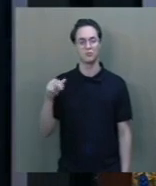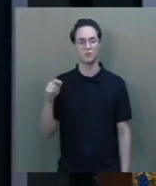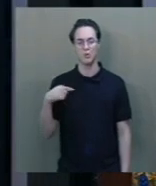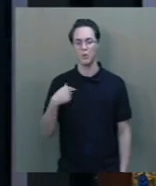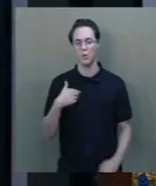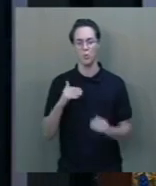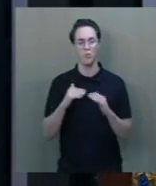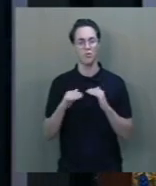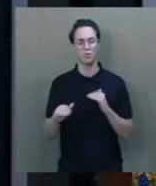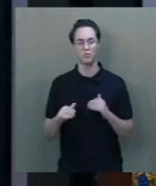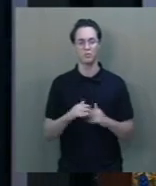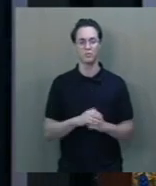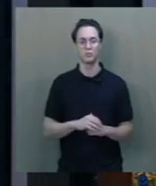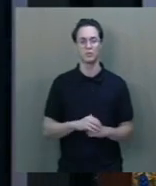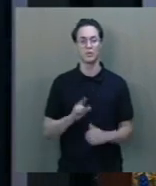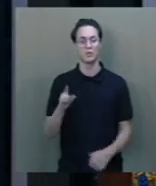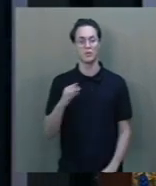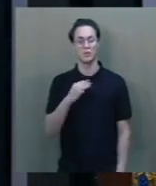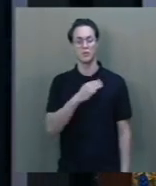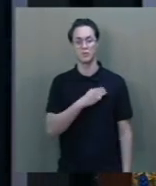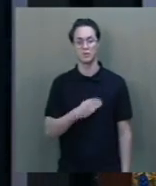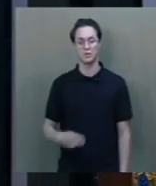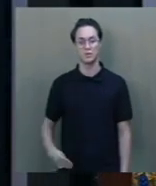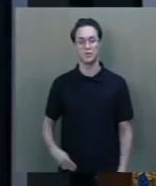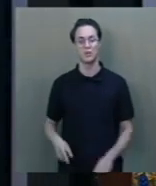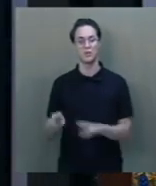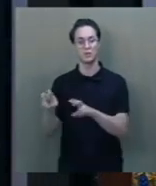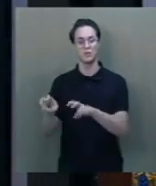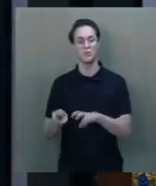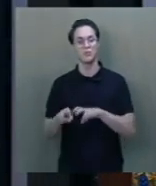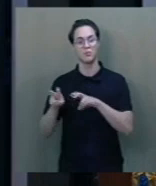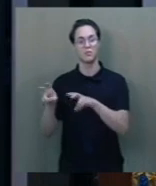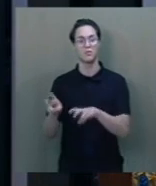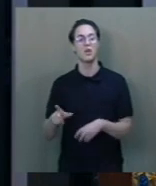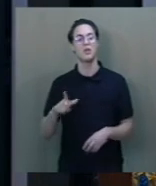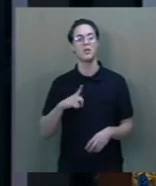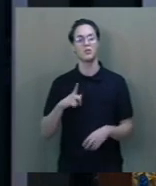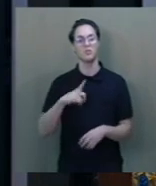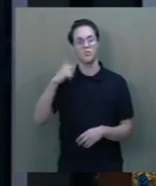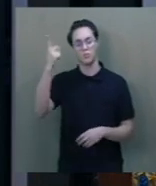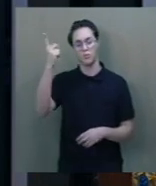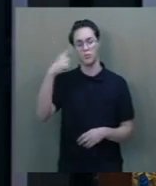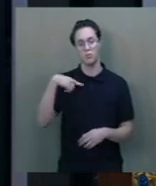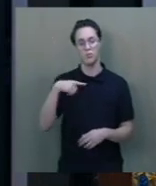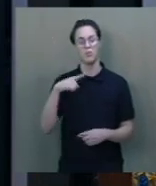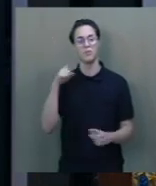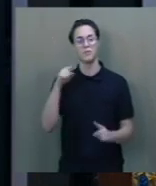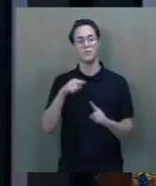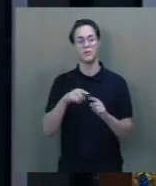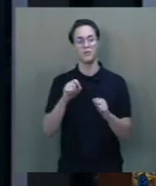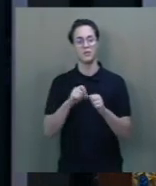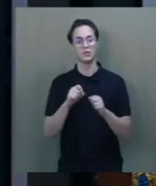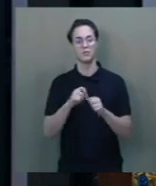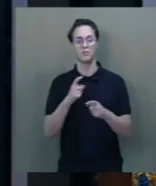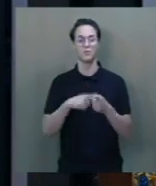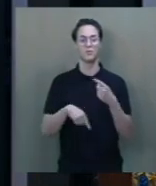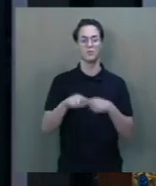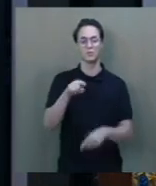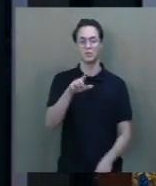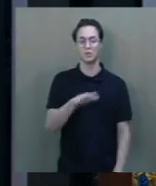compactuei. No Ministério da Agricultura, recebi a missão de fazer uma revolução naquele